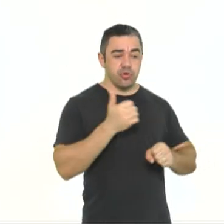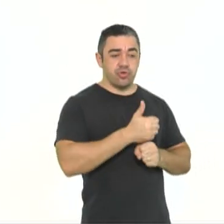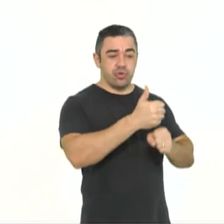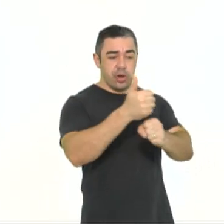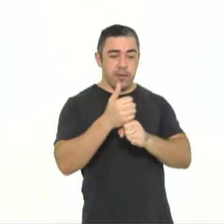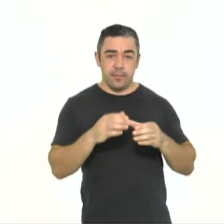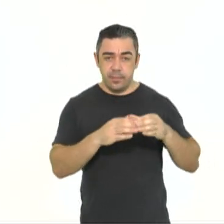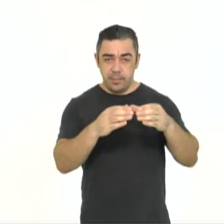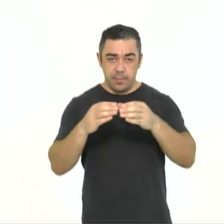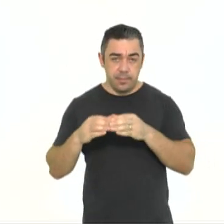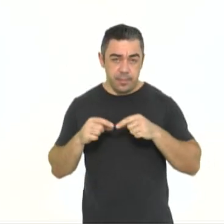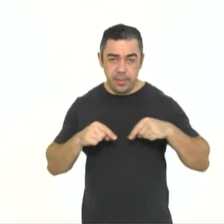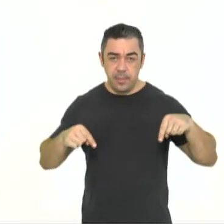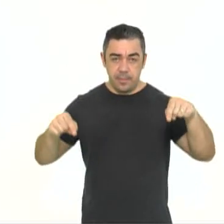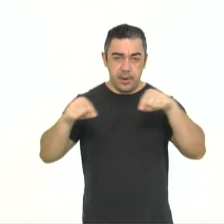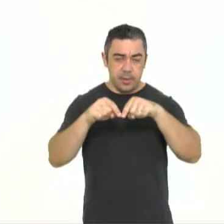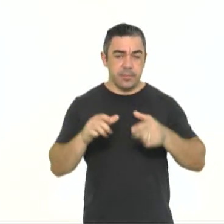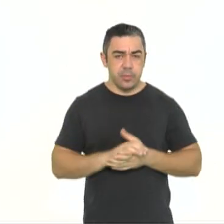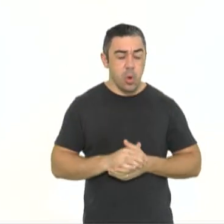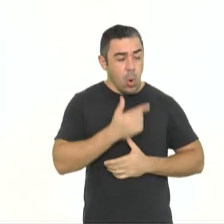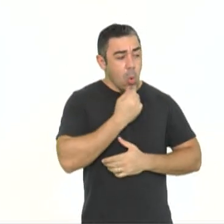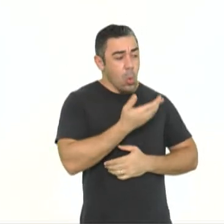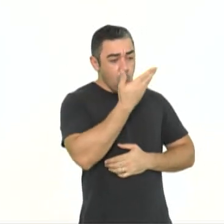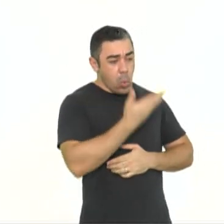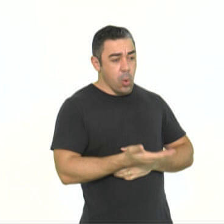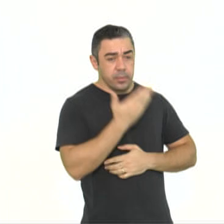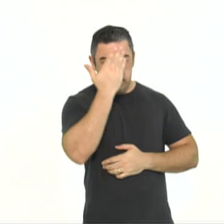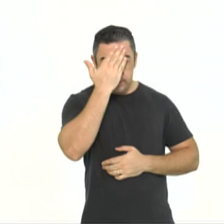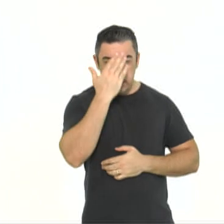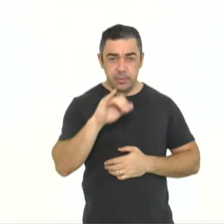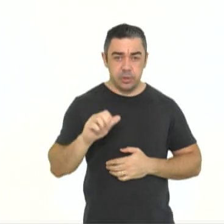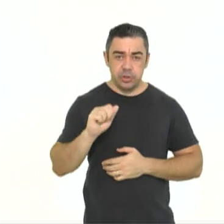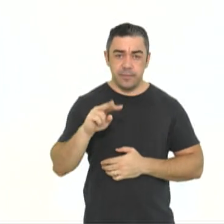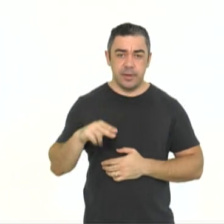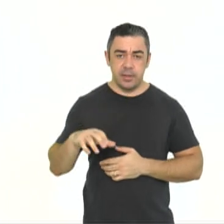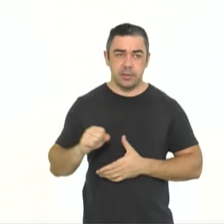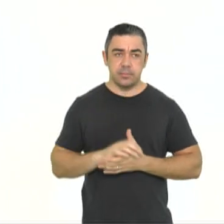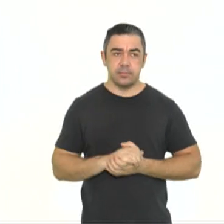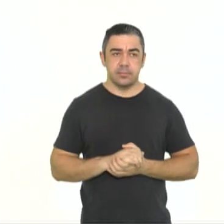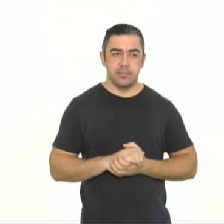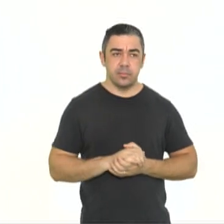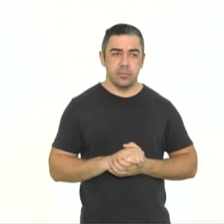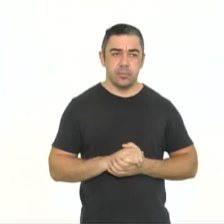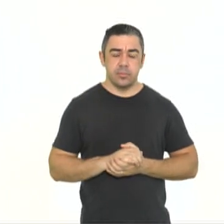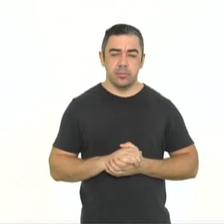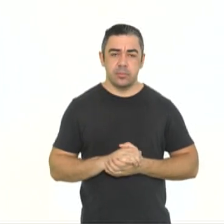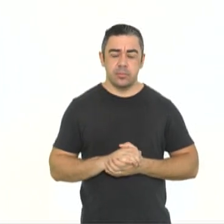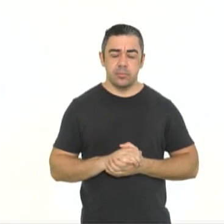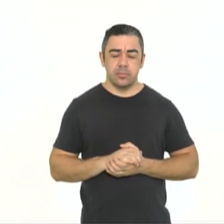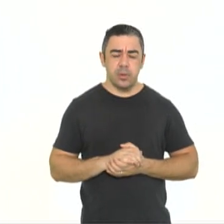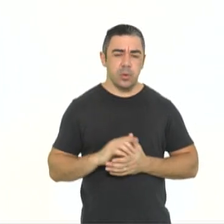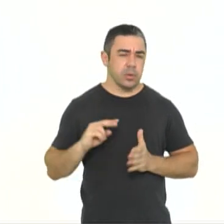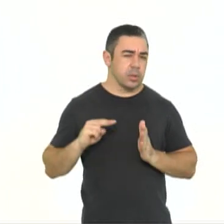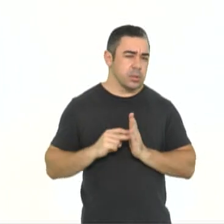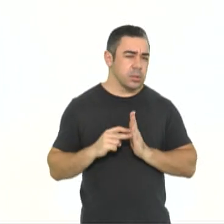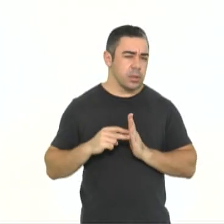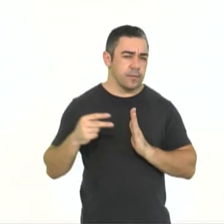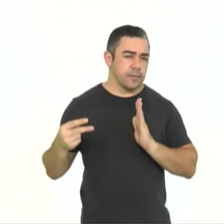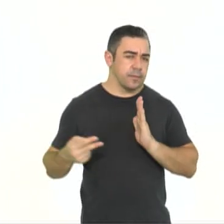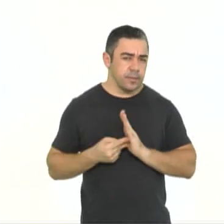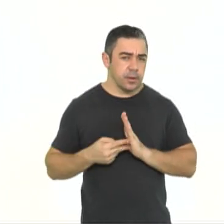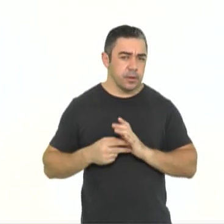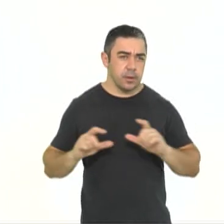seção. Vejam só, um homem que sabe javanês. Que portento! Então, qual o efeito de sentido